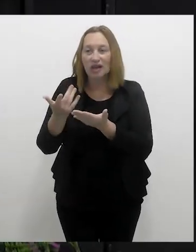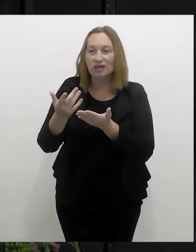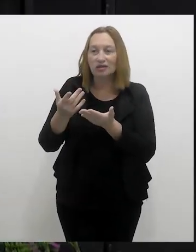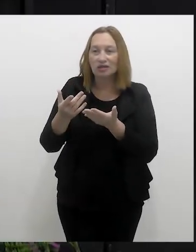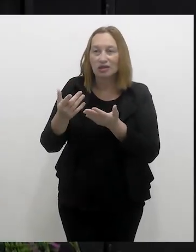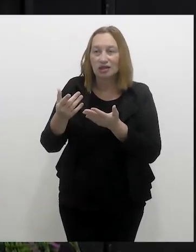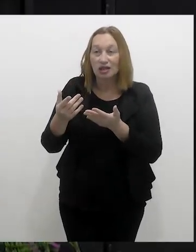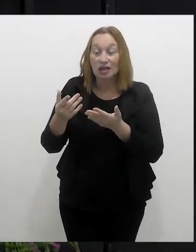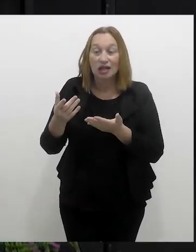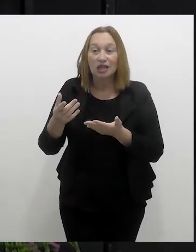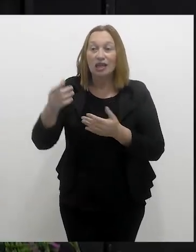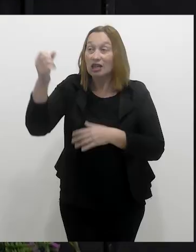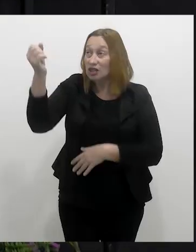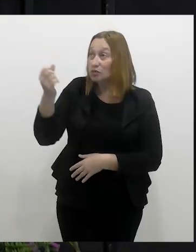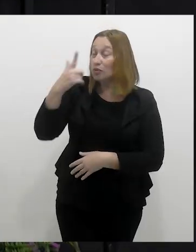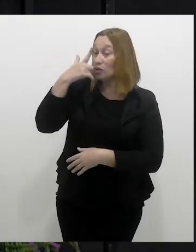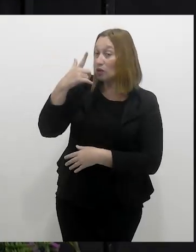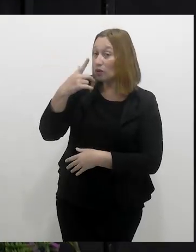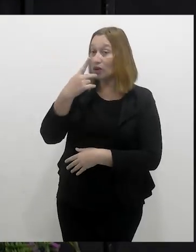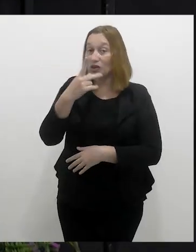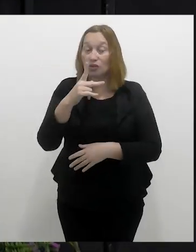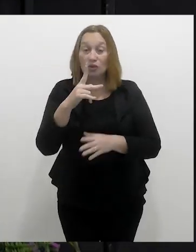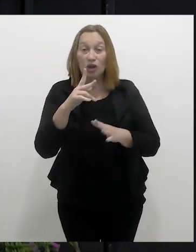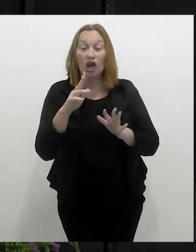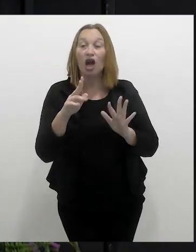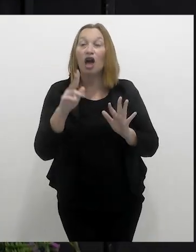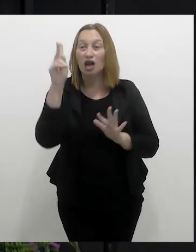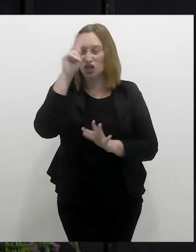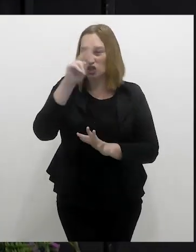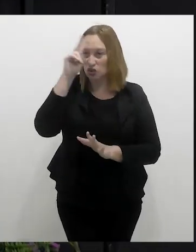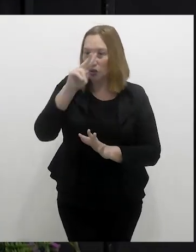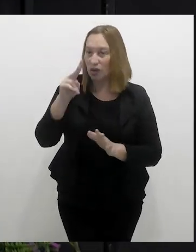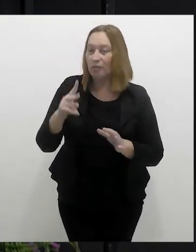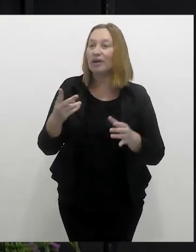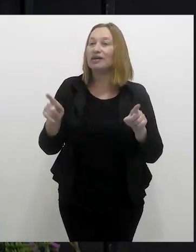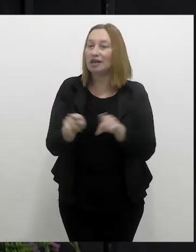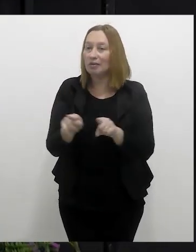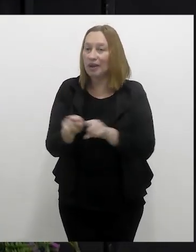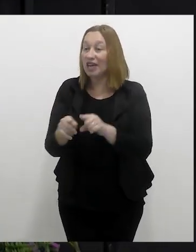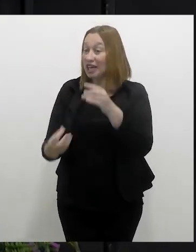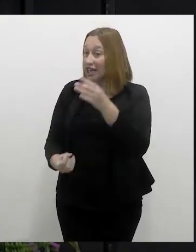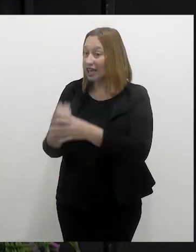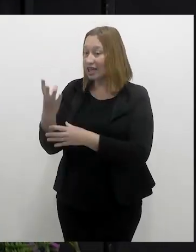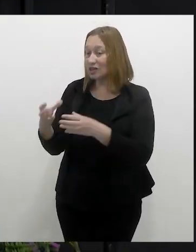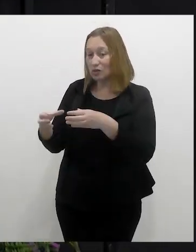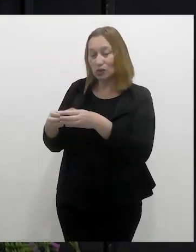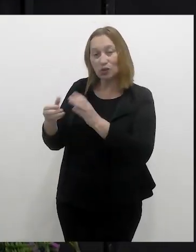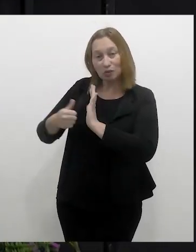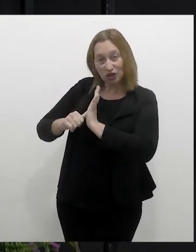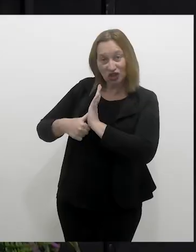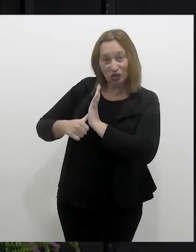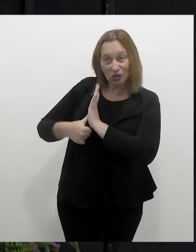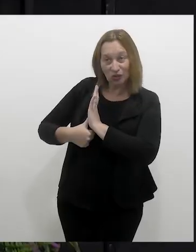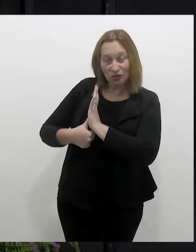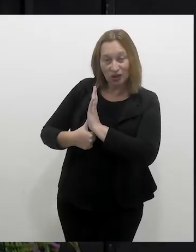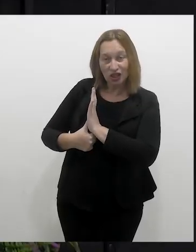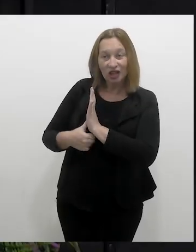está em casa, que se inspirou na história de vocês, para que também montem seus clubes